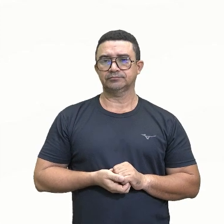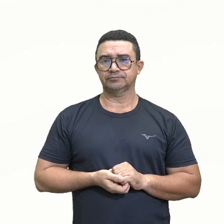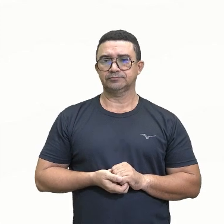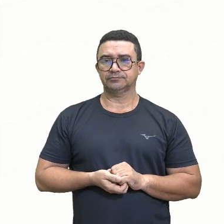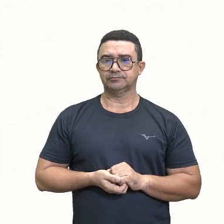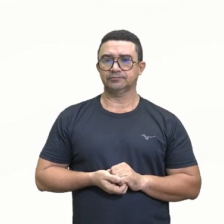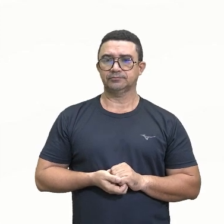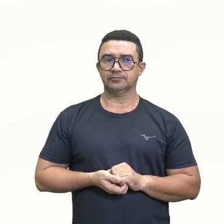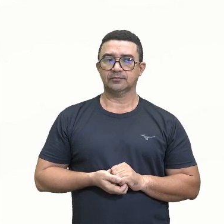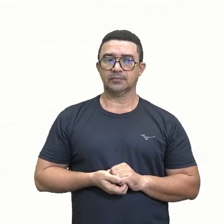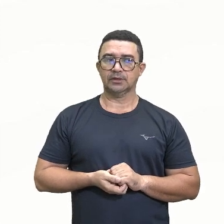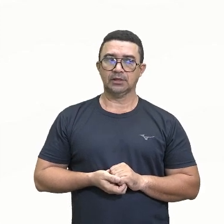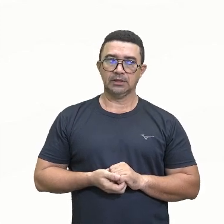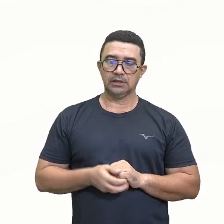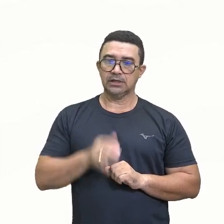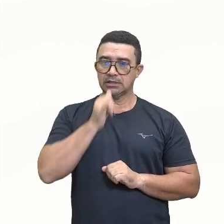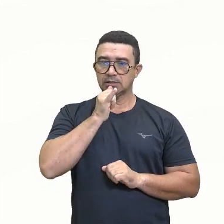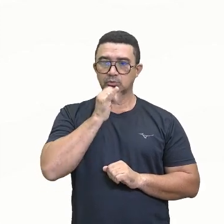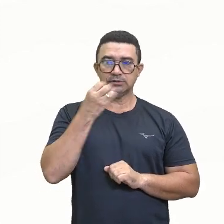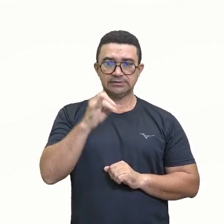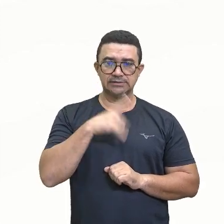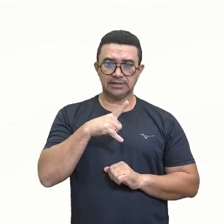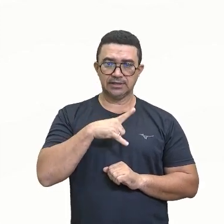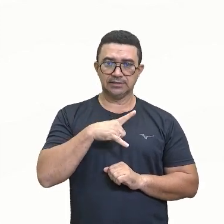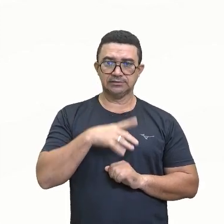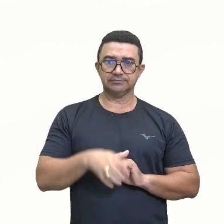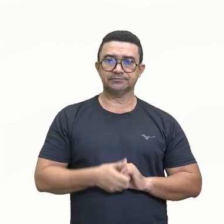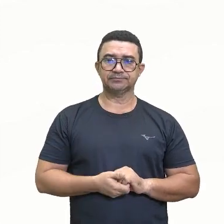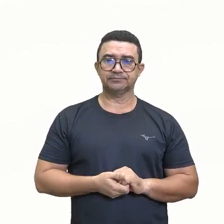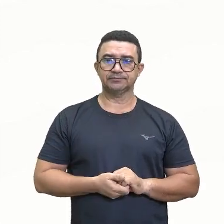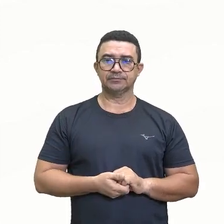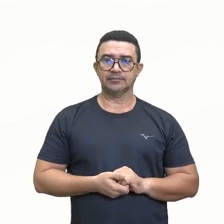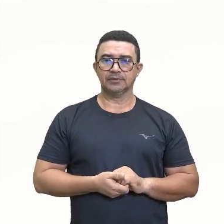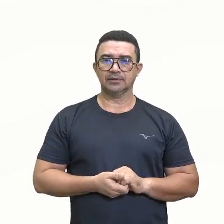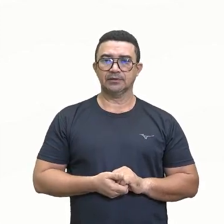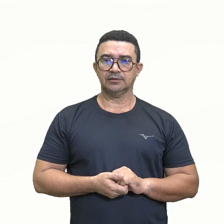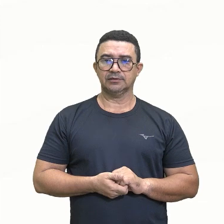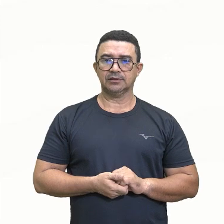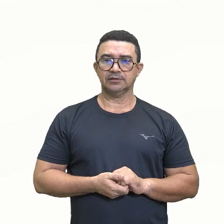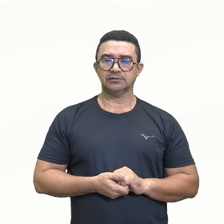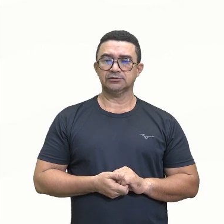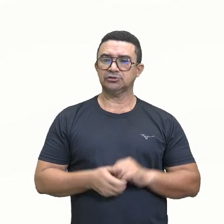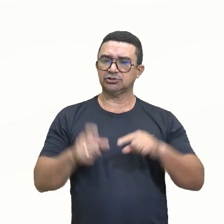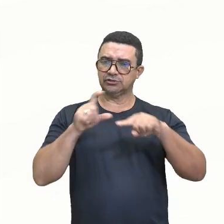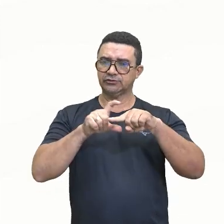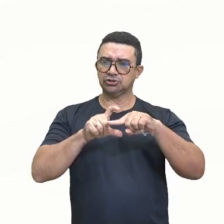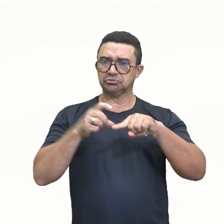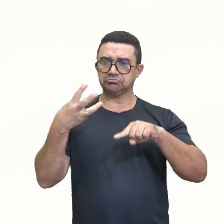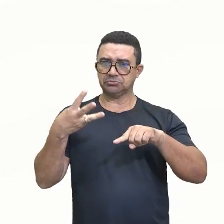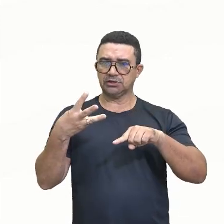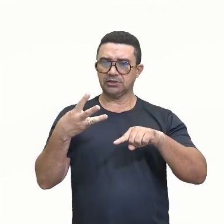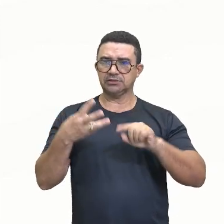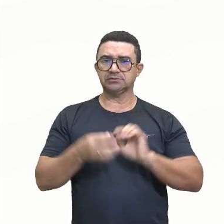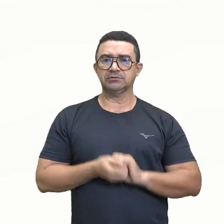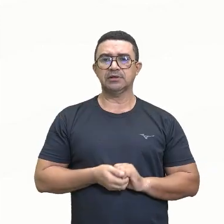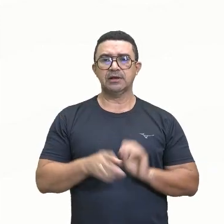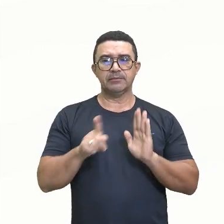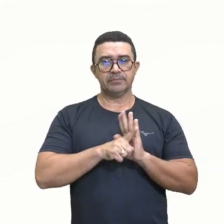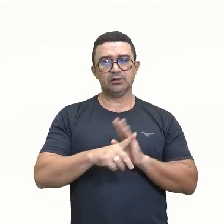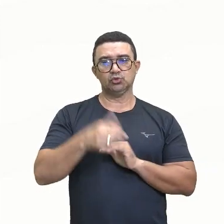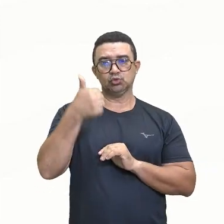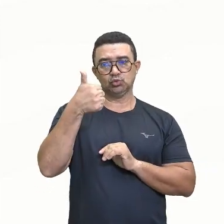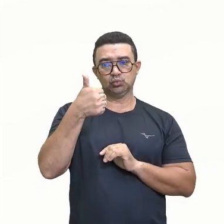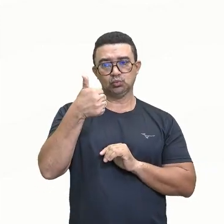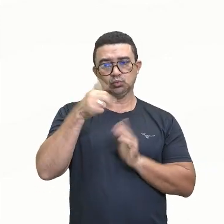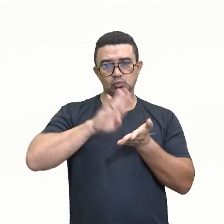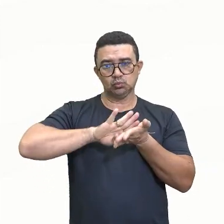inteiro e eu divido ele em 3 partes, certo? E eu faço menos uma parte